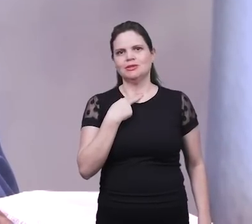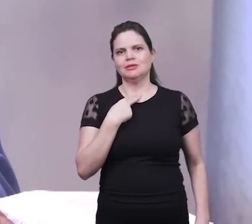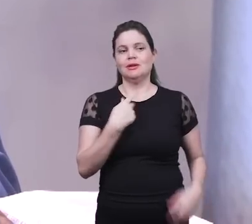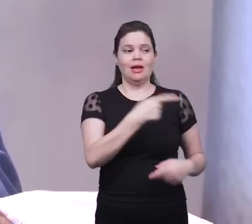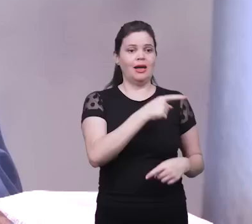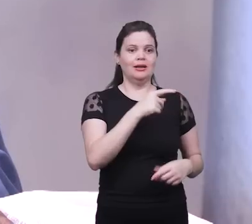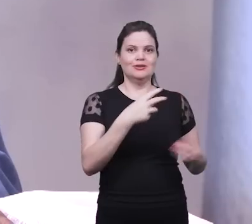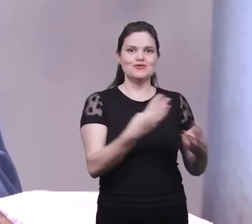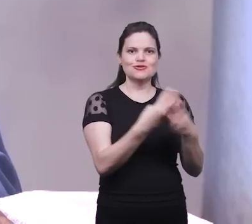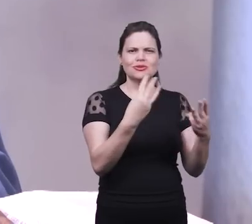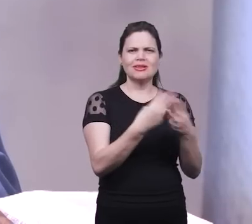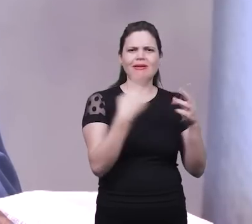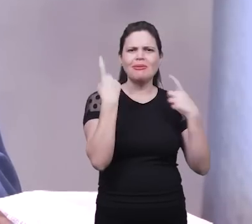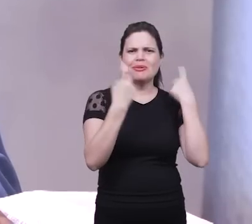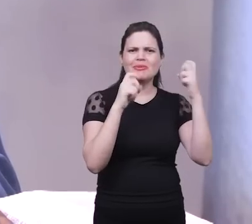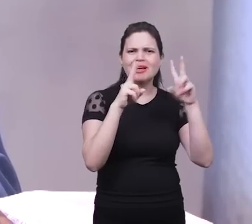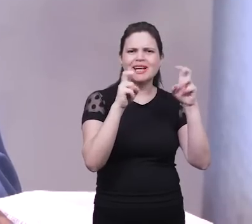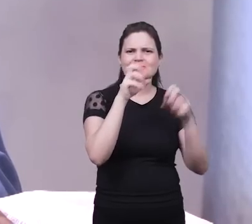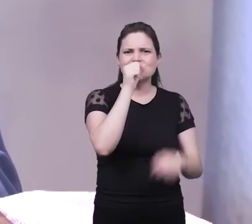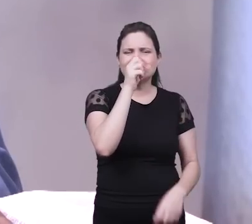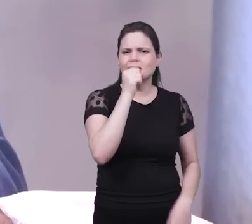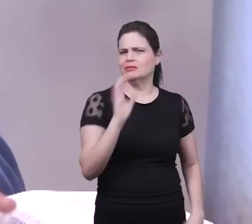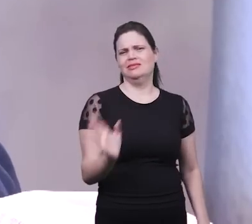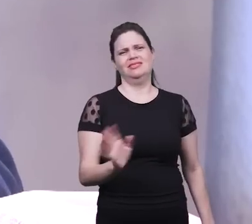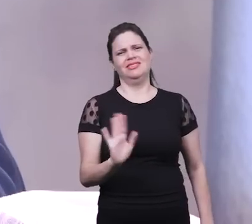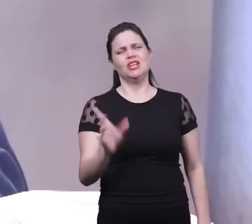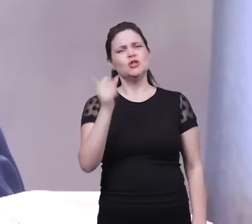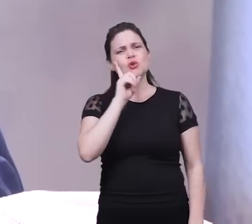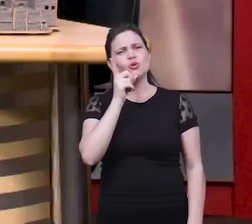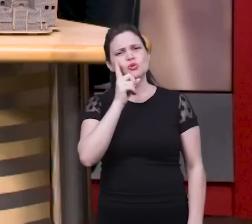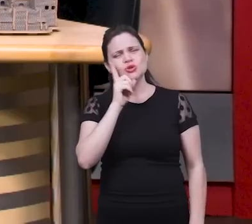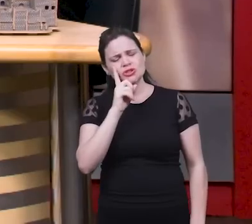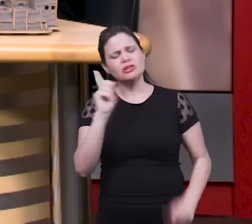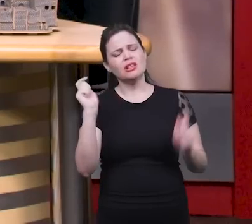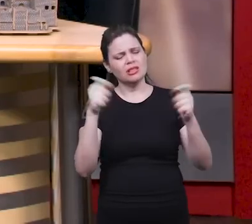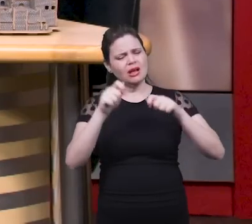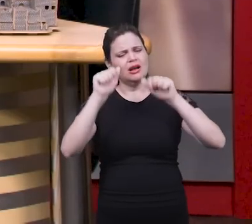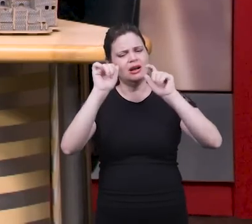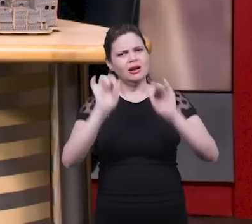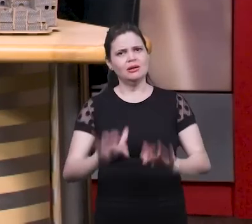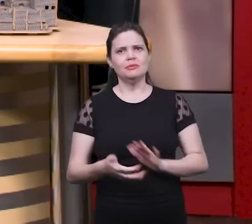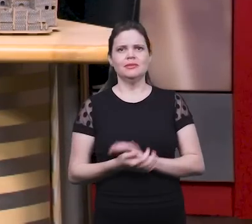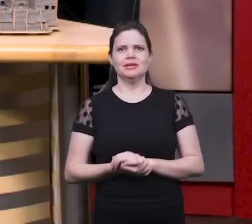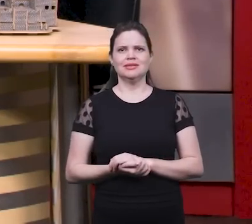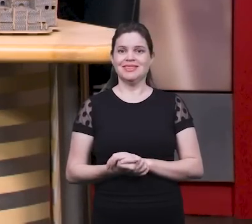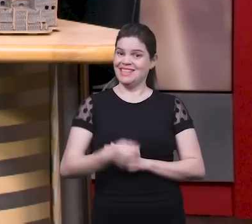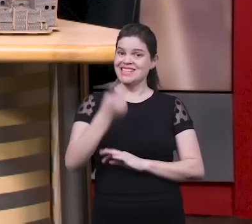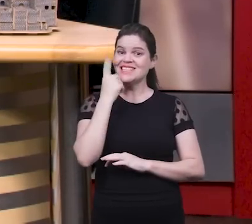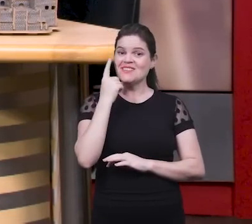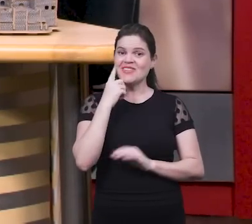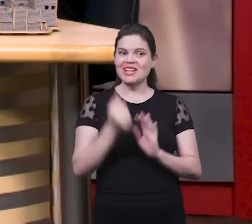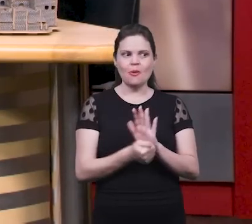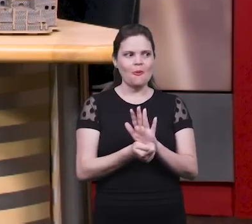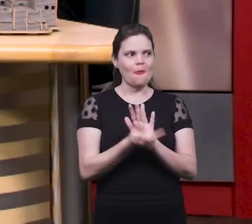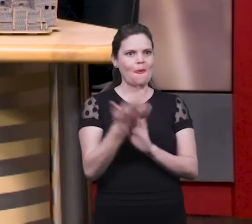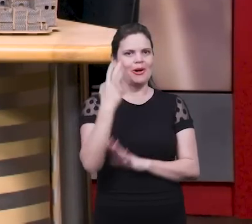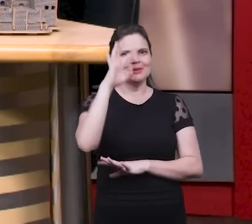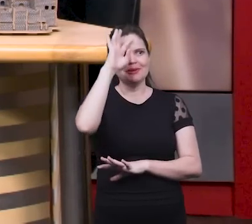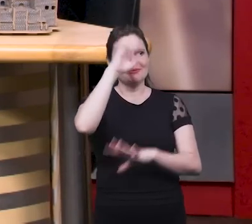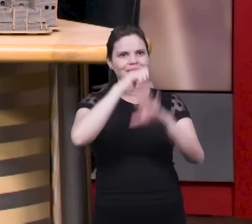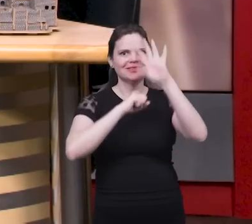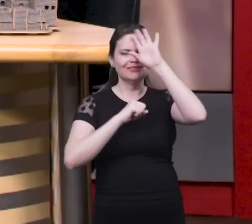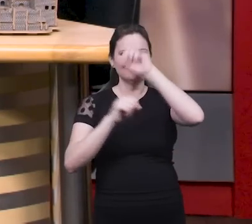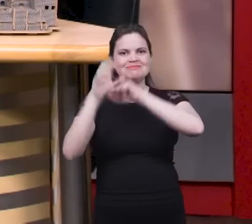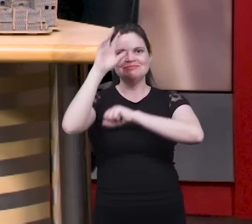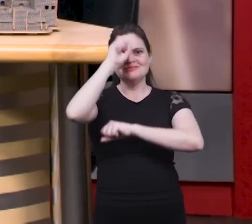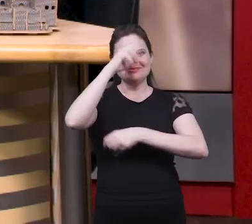sábado. Todo dia era dia de bênção. Né? Quantos ensinamentos tem só nesse texto, né? Aí o vezes, Senhor